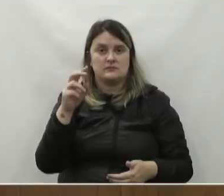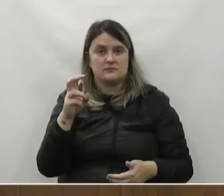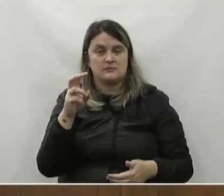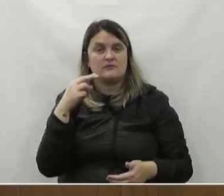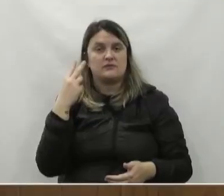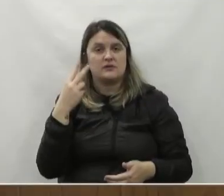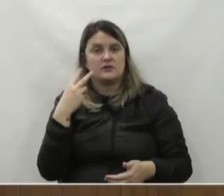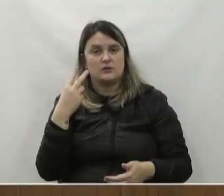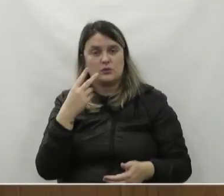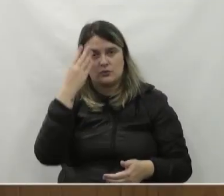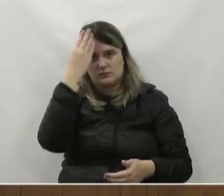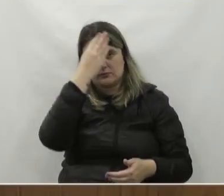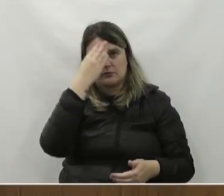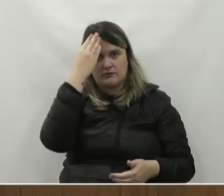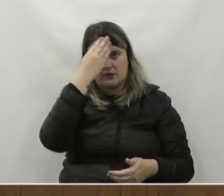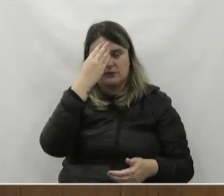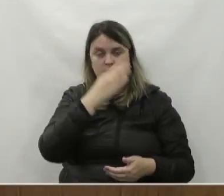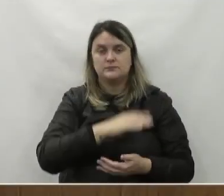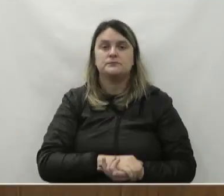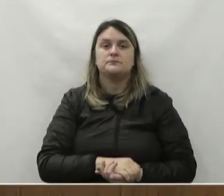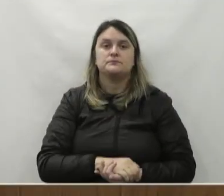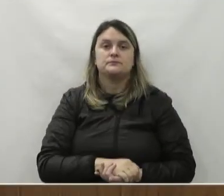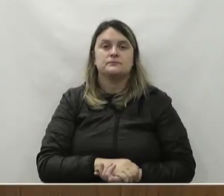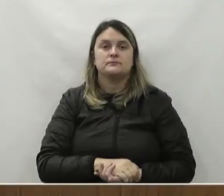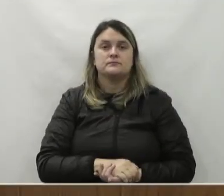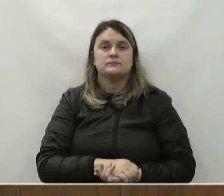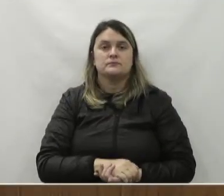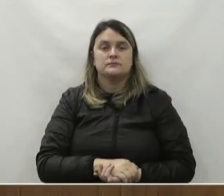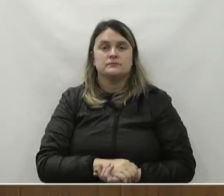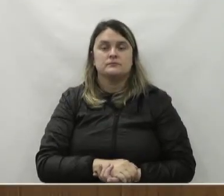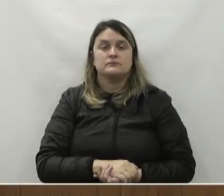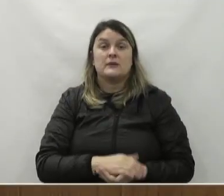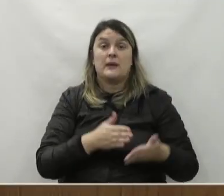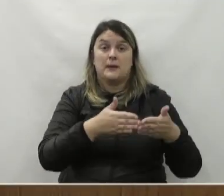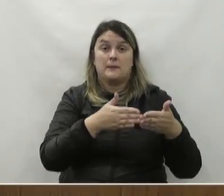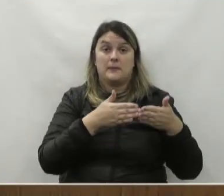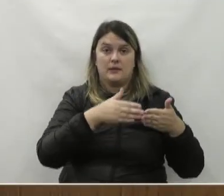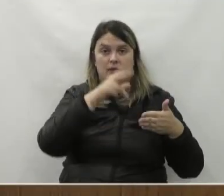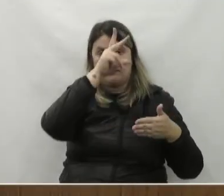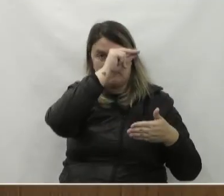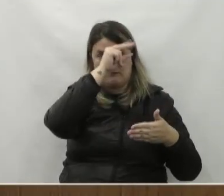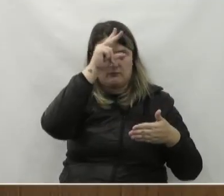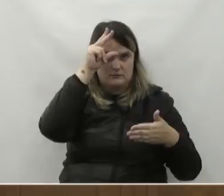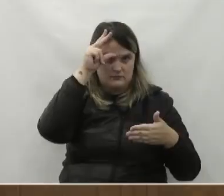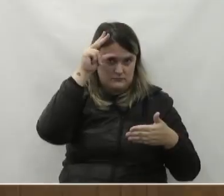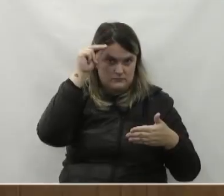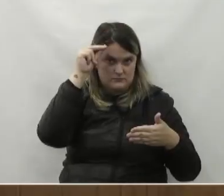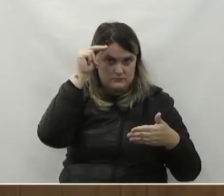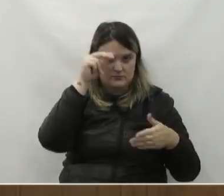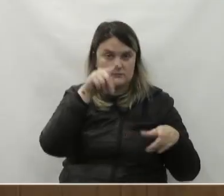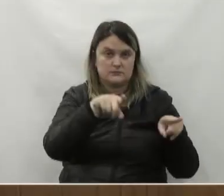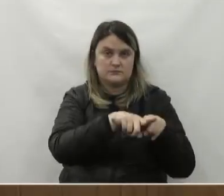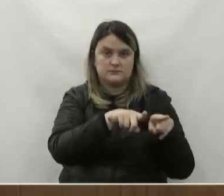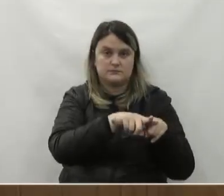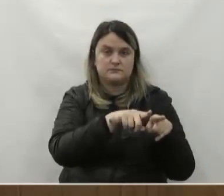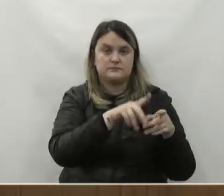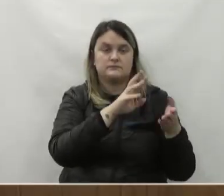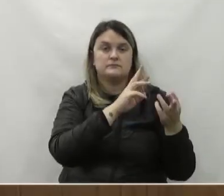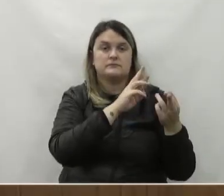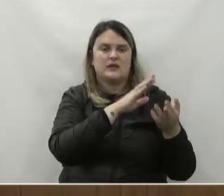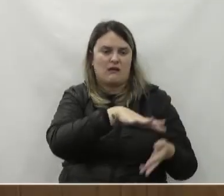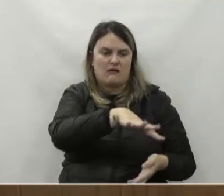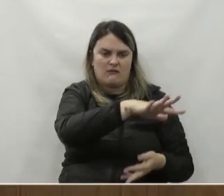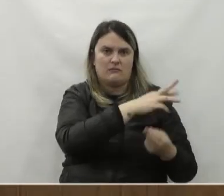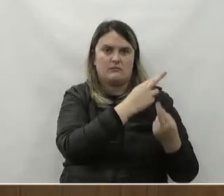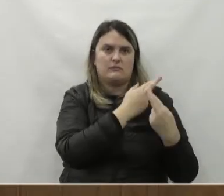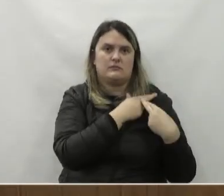do vereador Cordovan Frederico de Melo Neto. Ao Poder Executivo Municipal, por meio do setor